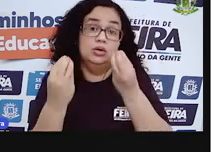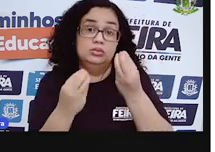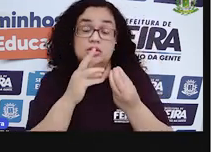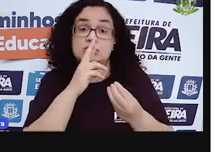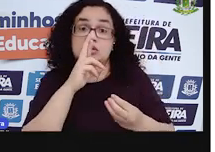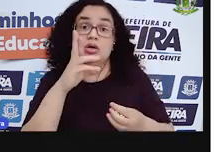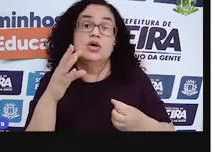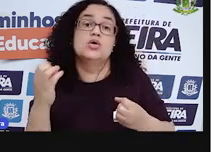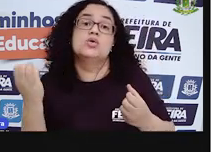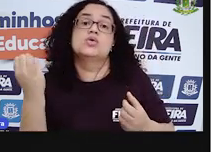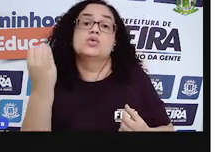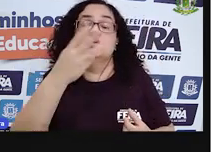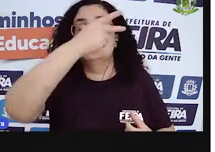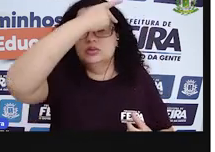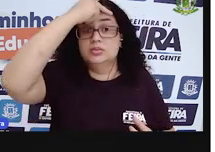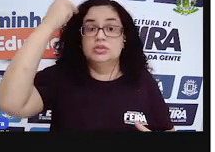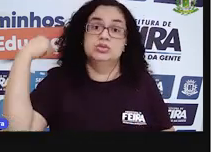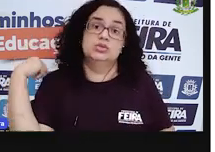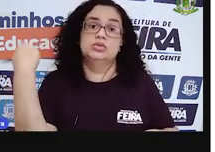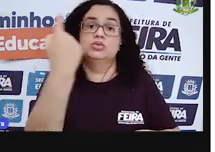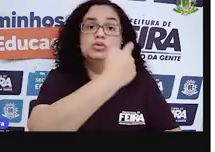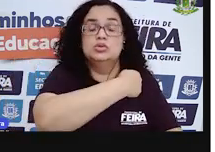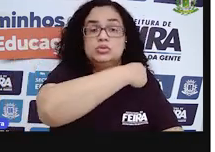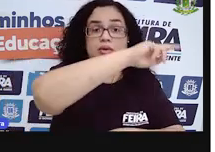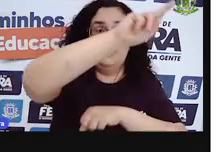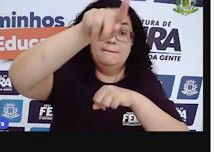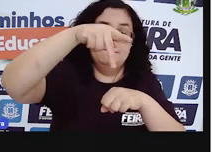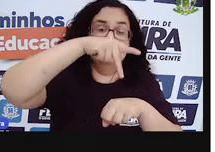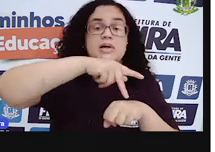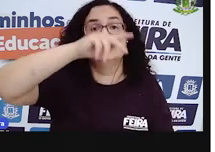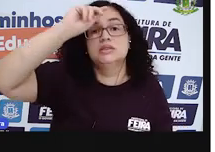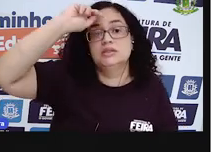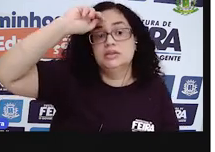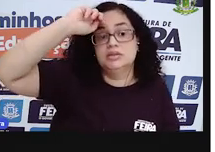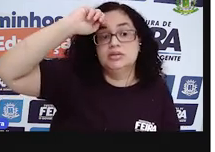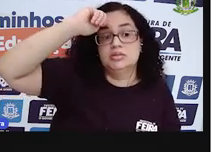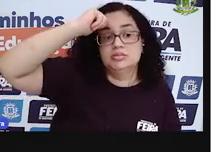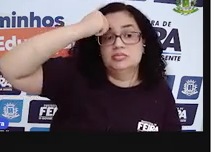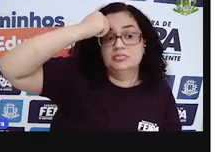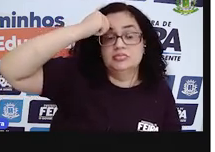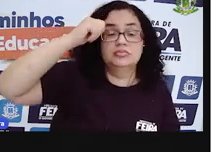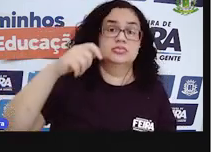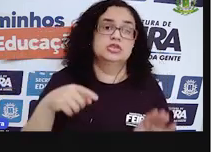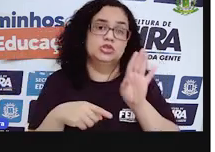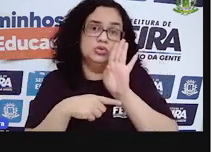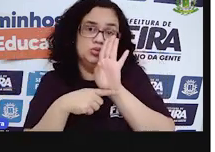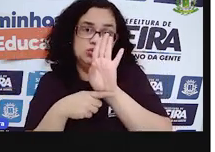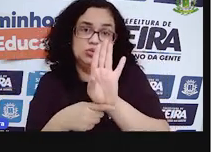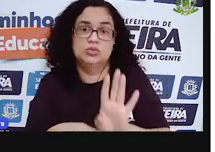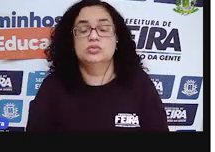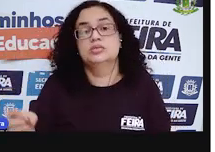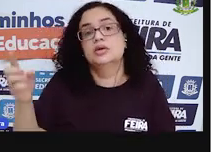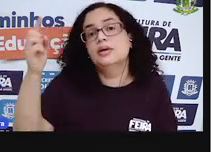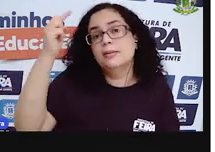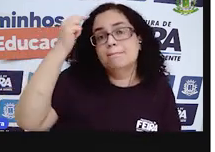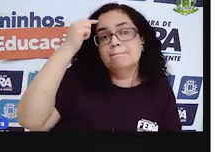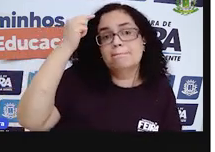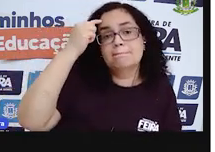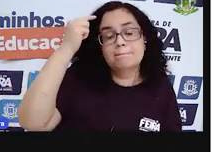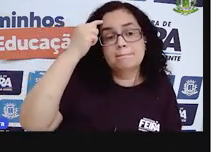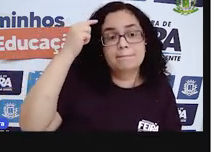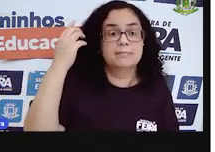de quantas pessoas no nosso país e são consideradas negras e isso nos ajuda a refletir